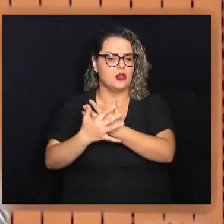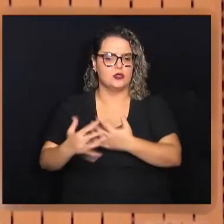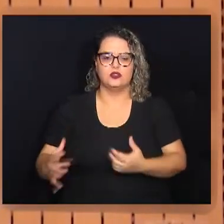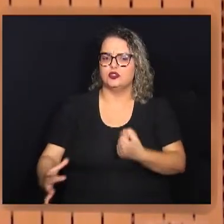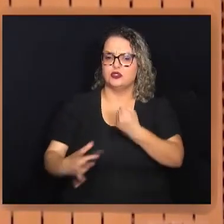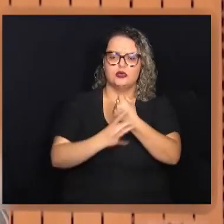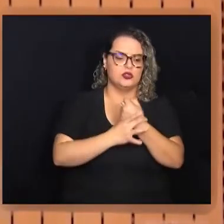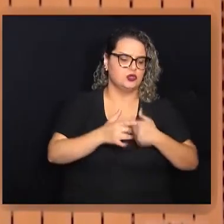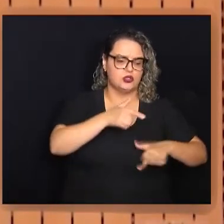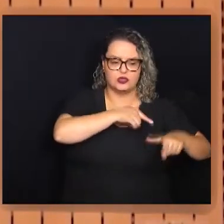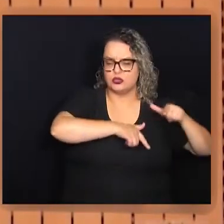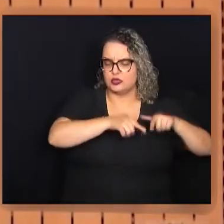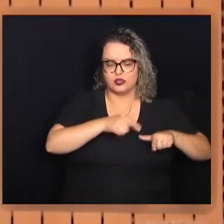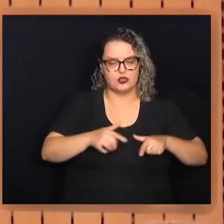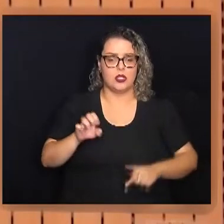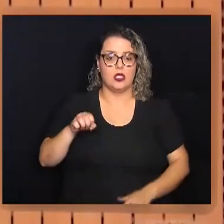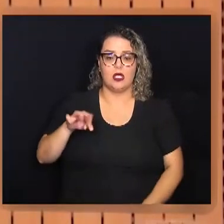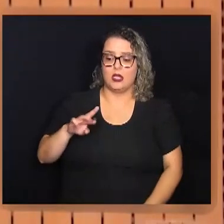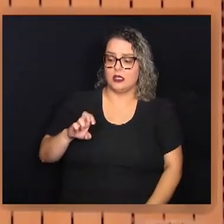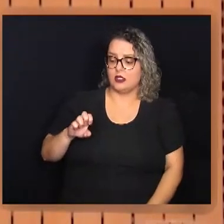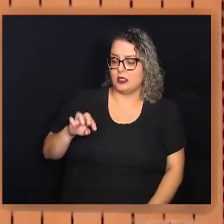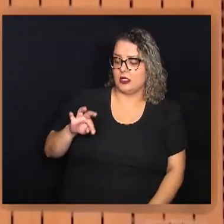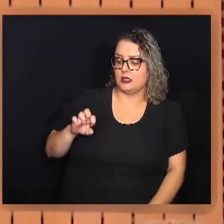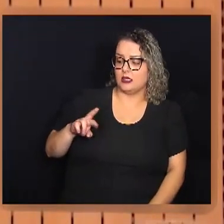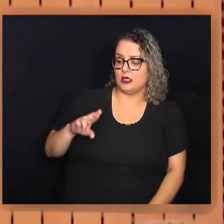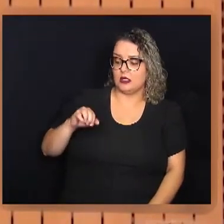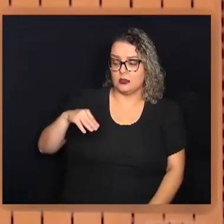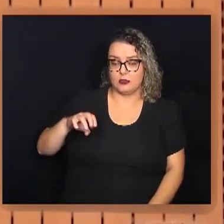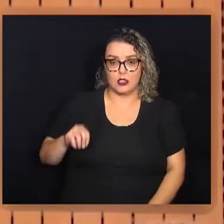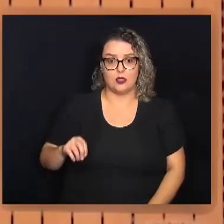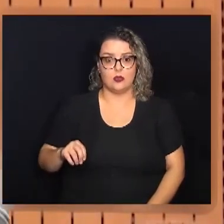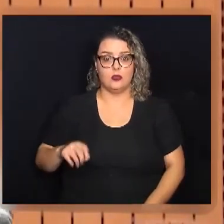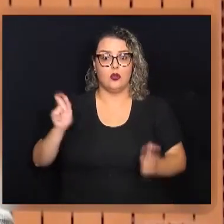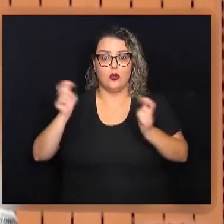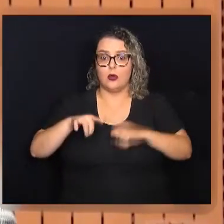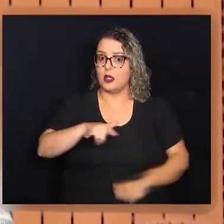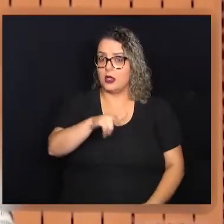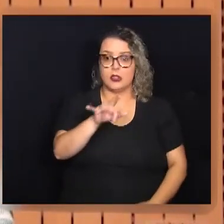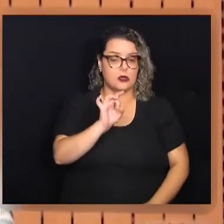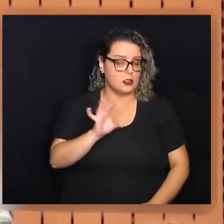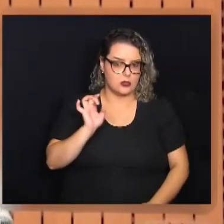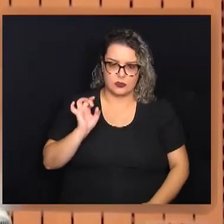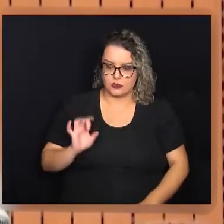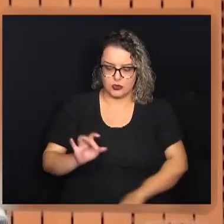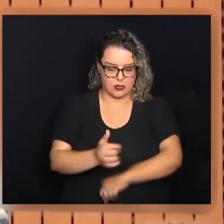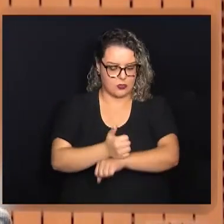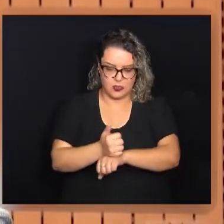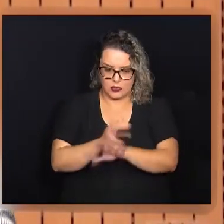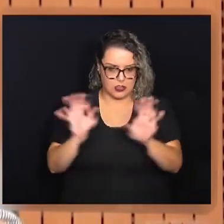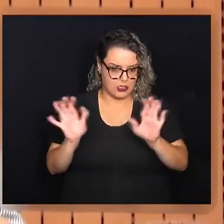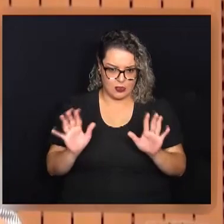é desmistificar essa ferramenta, trazê-la para o contexto educacional,